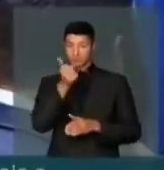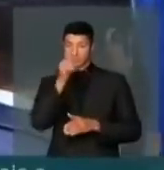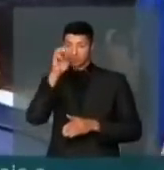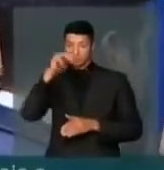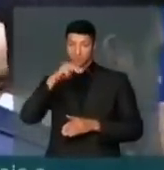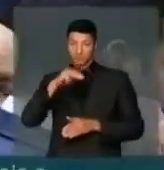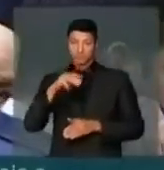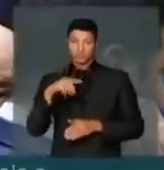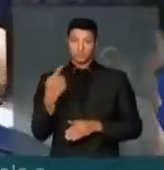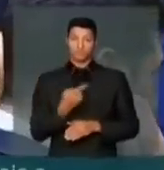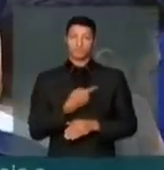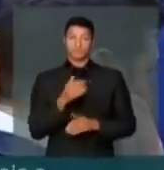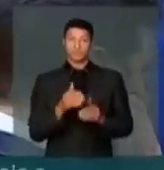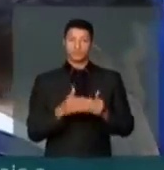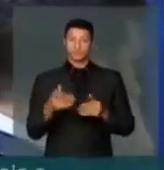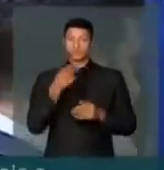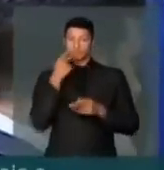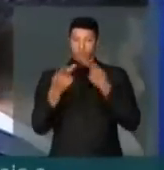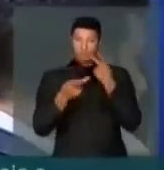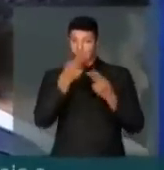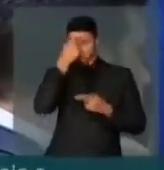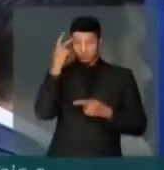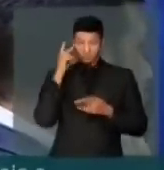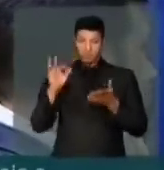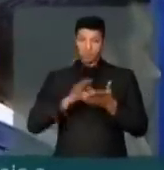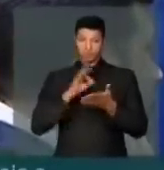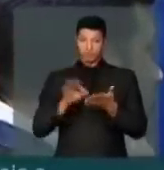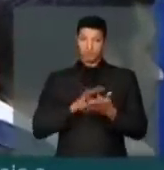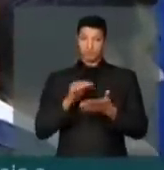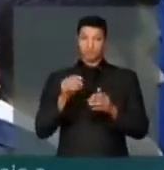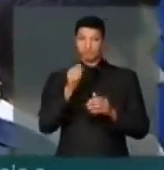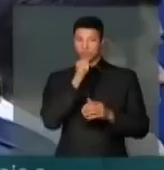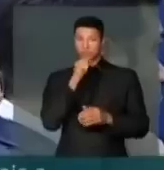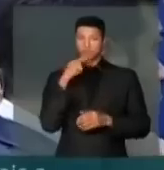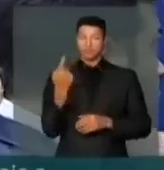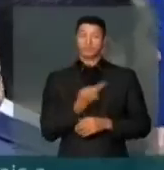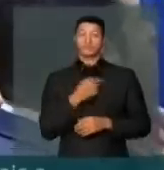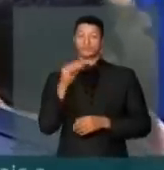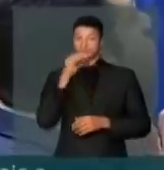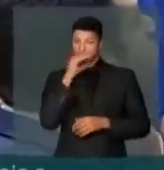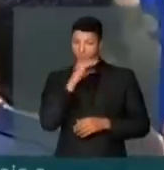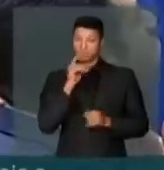15 minutos, desse a palavra àqueles que estão inscritos. Aí nós